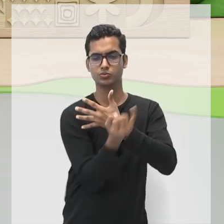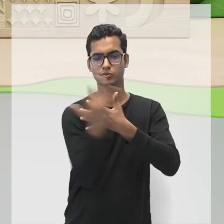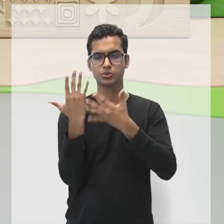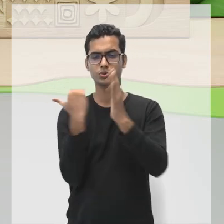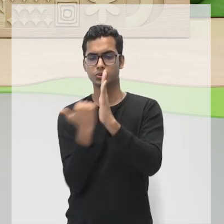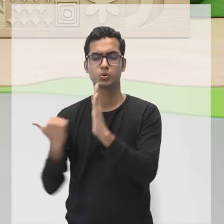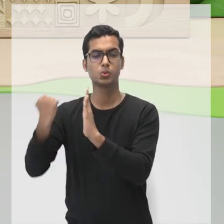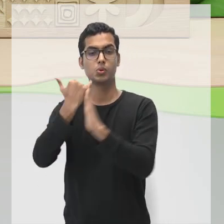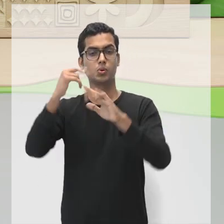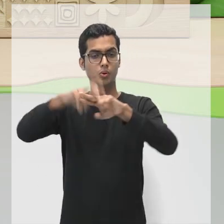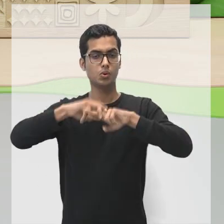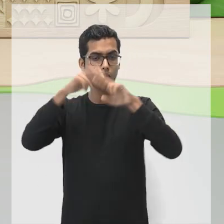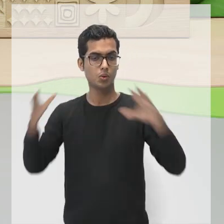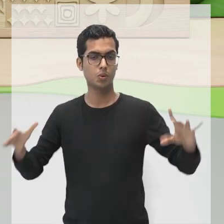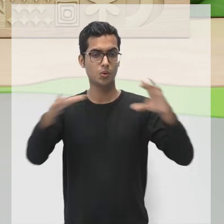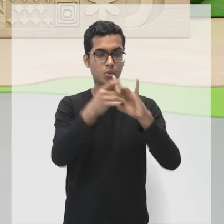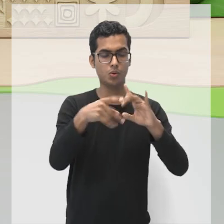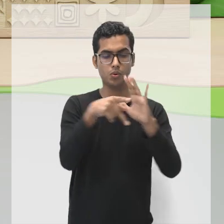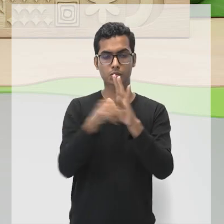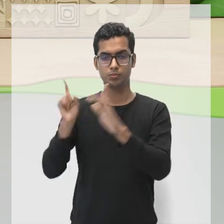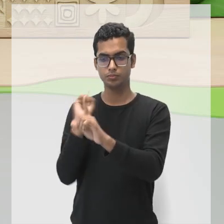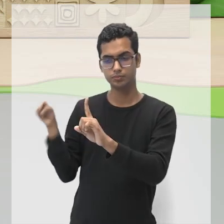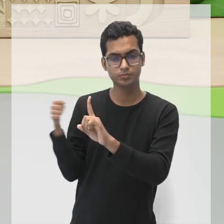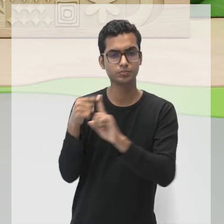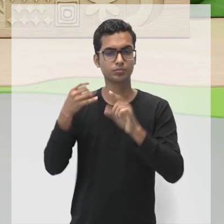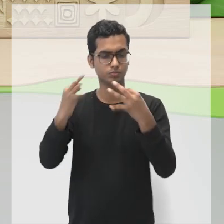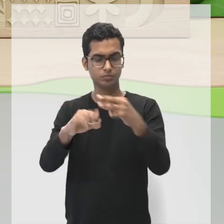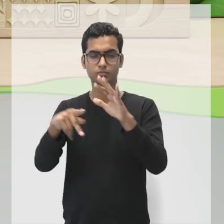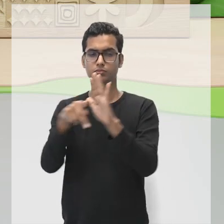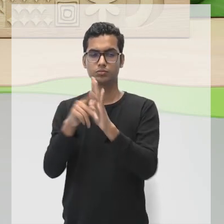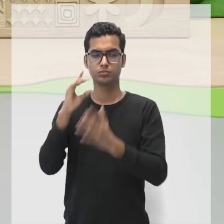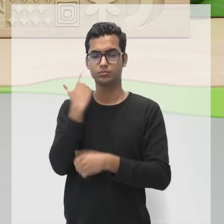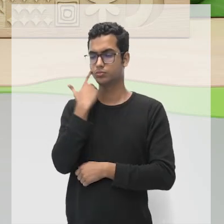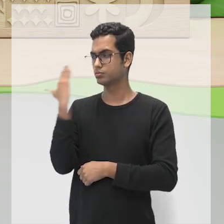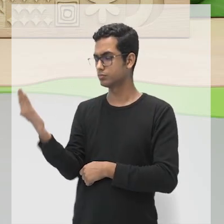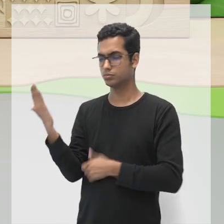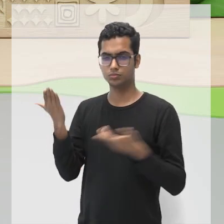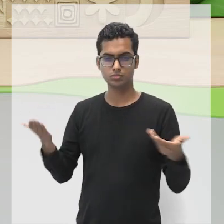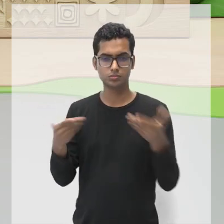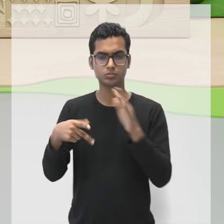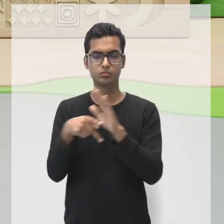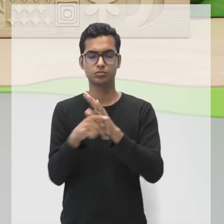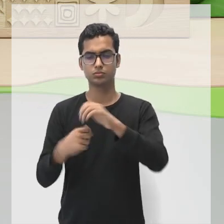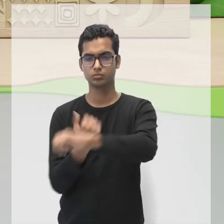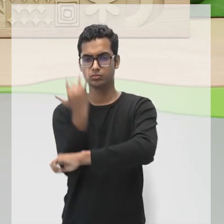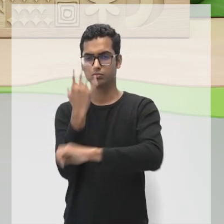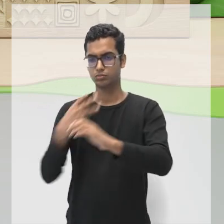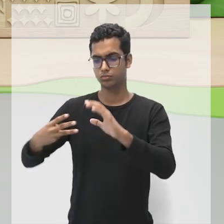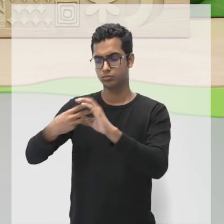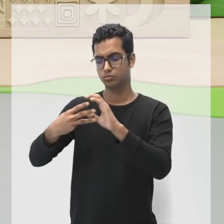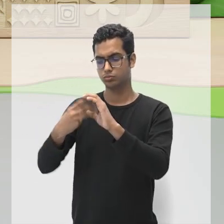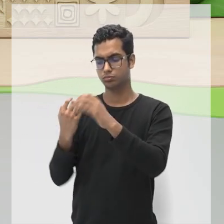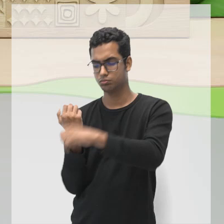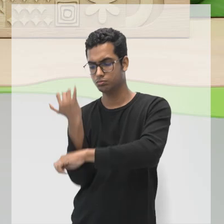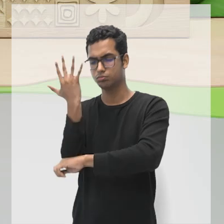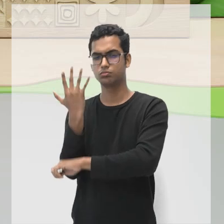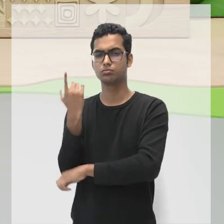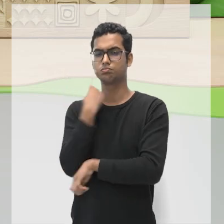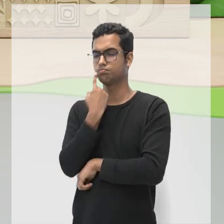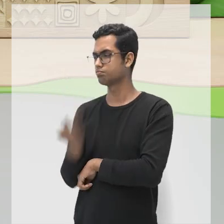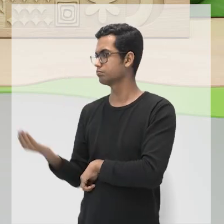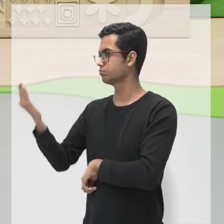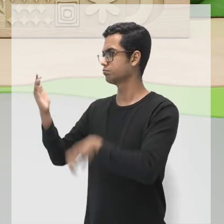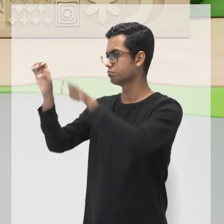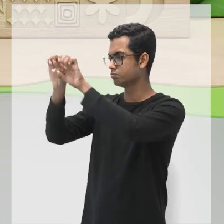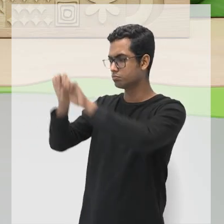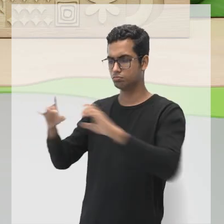quantidade, porque vai estar associado à sua função. E a célula vegetal, né, também como esquema